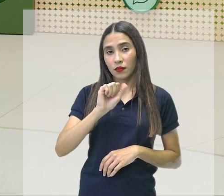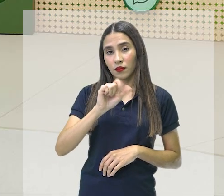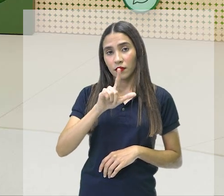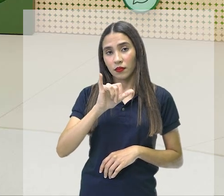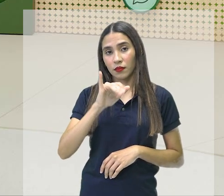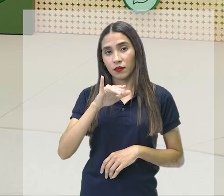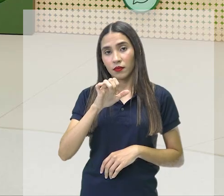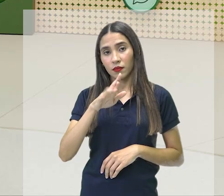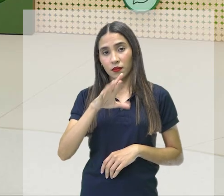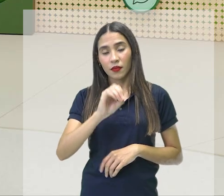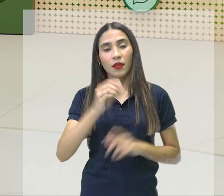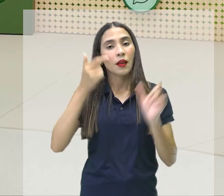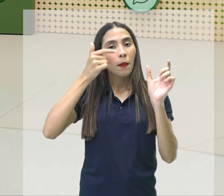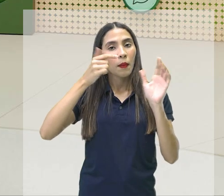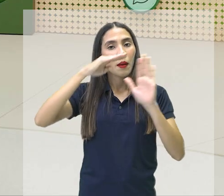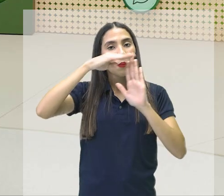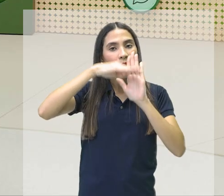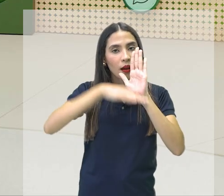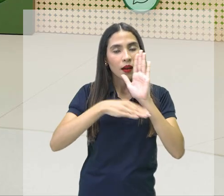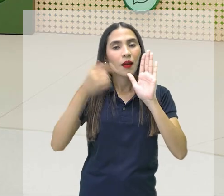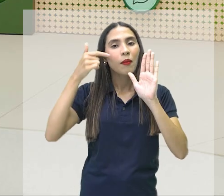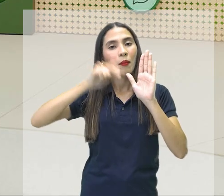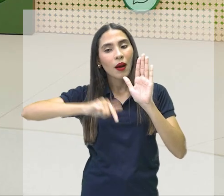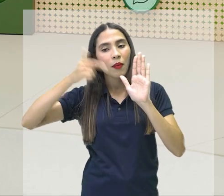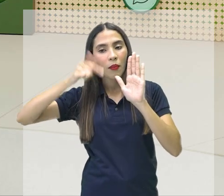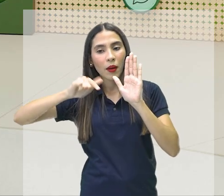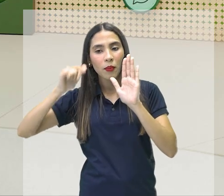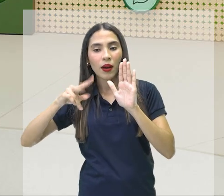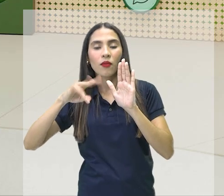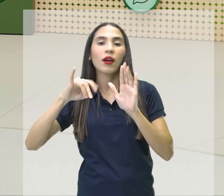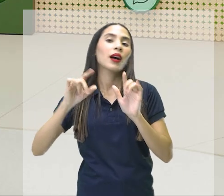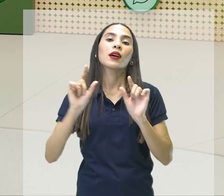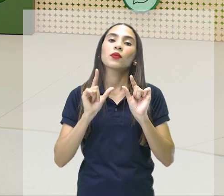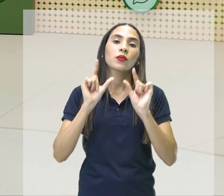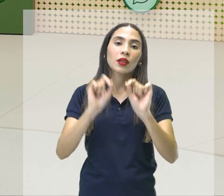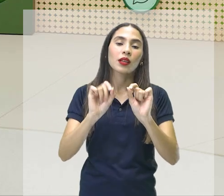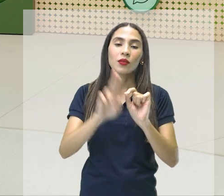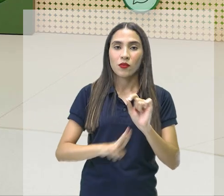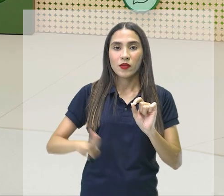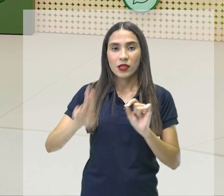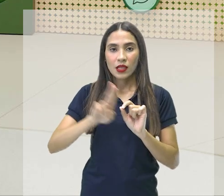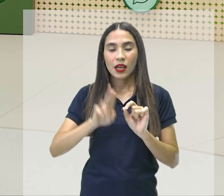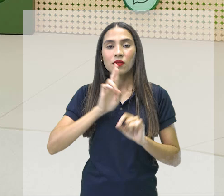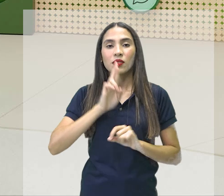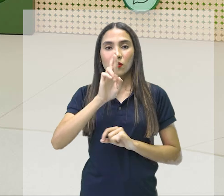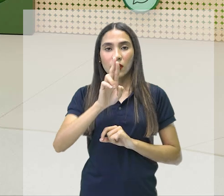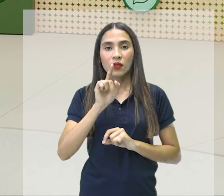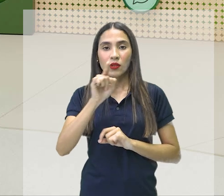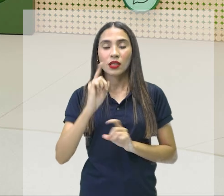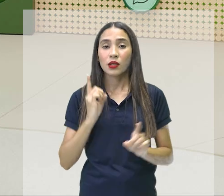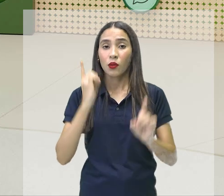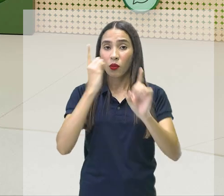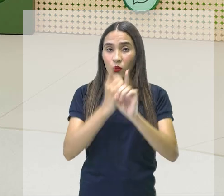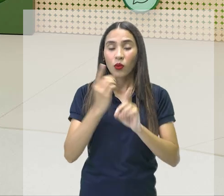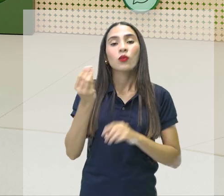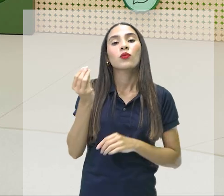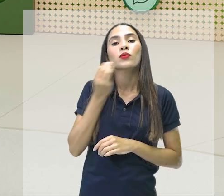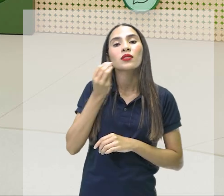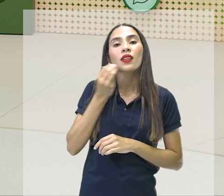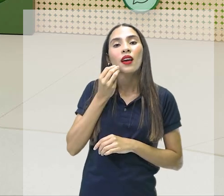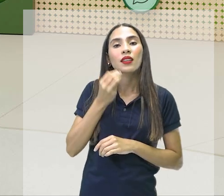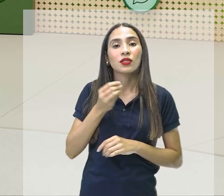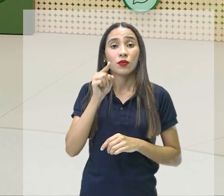retroalimentação, que é a repetição novamente, ou seja, você vai usar os resultados, né,